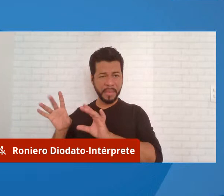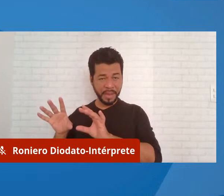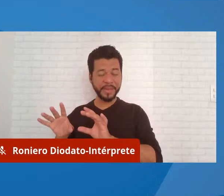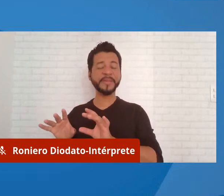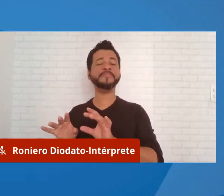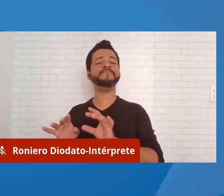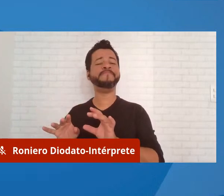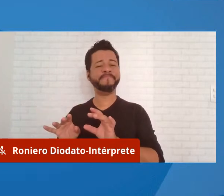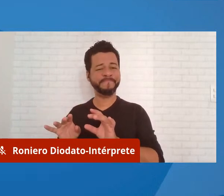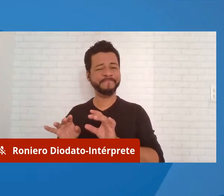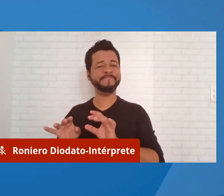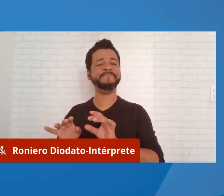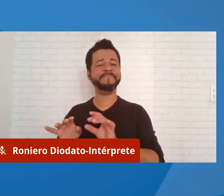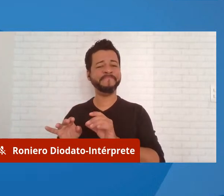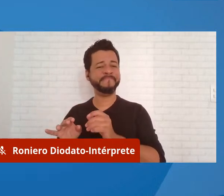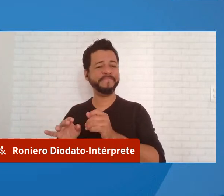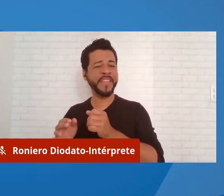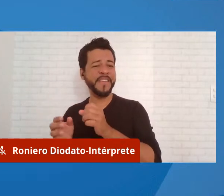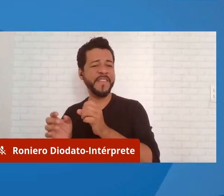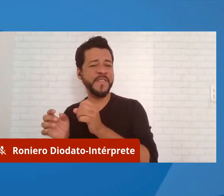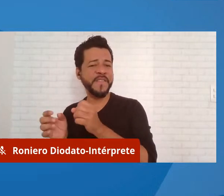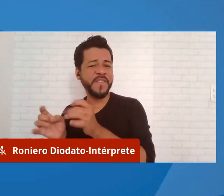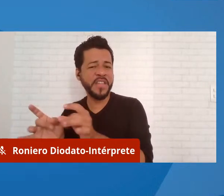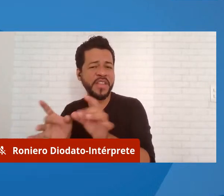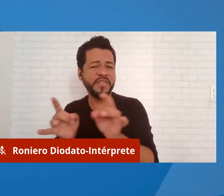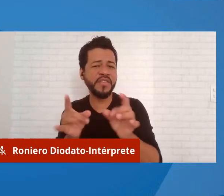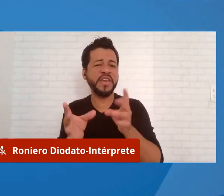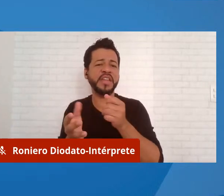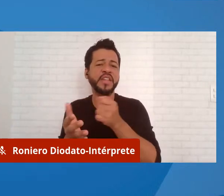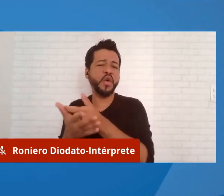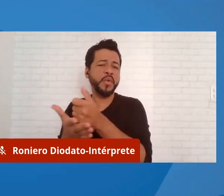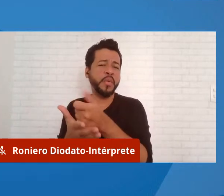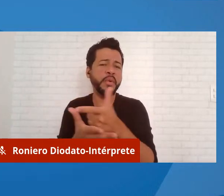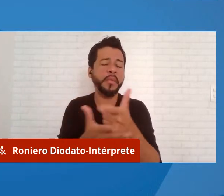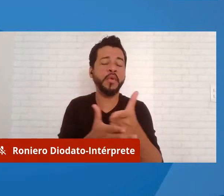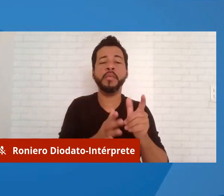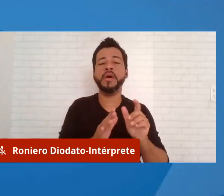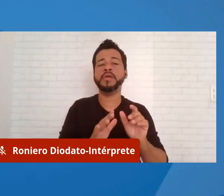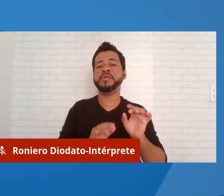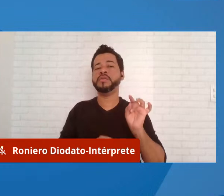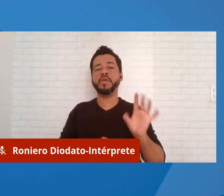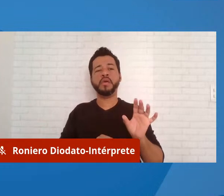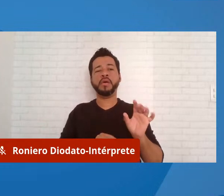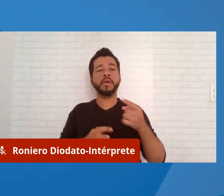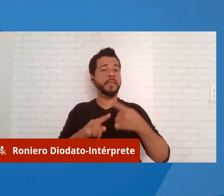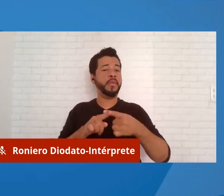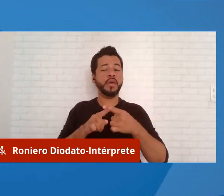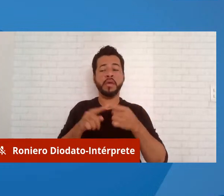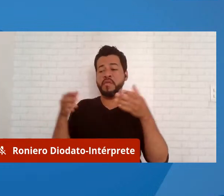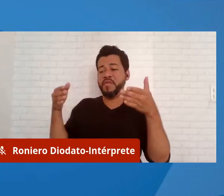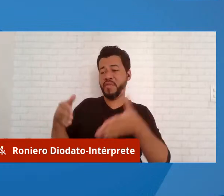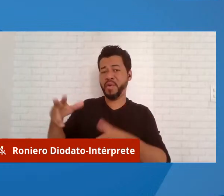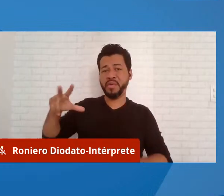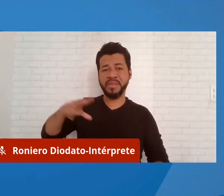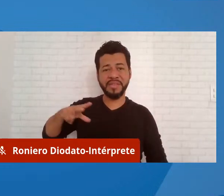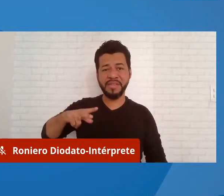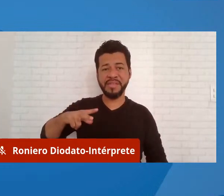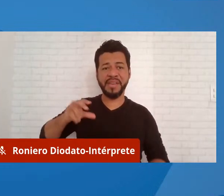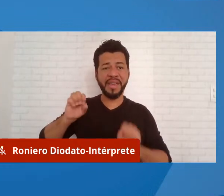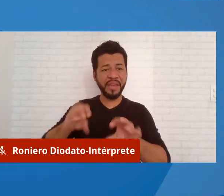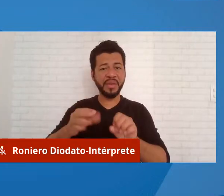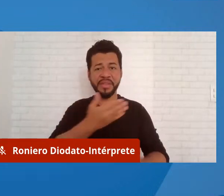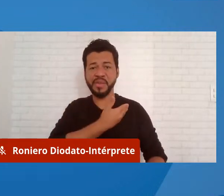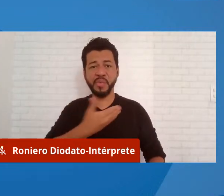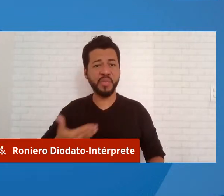desdemocratizar. É promover situações em que o fundamental não é a educação pública, é a educação privada.